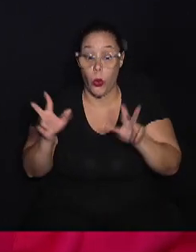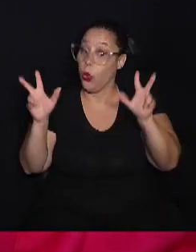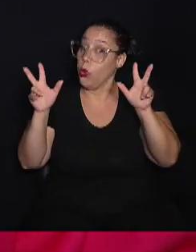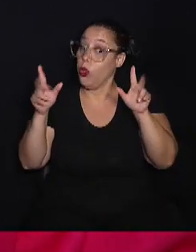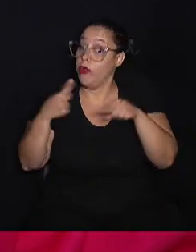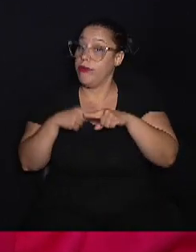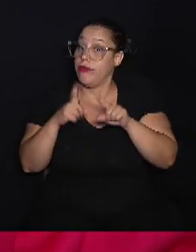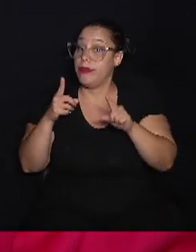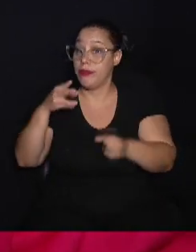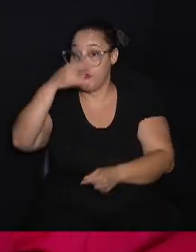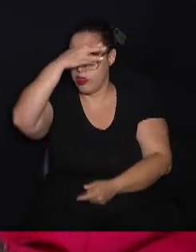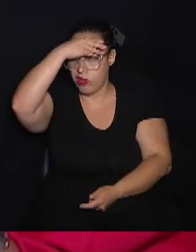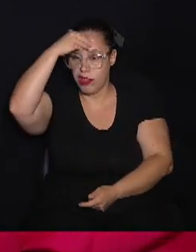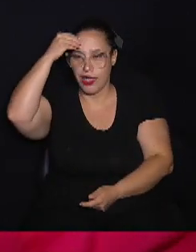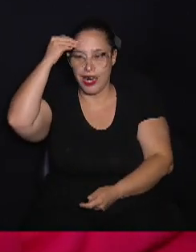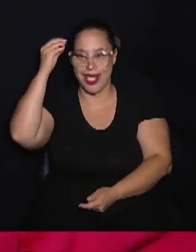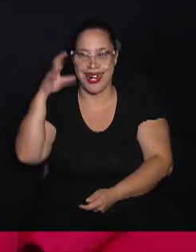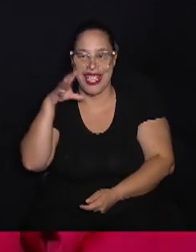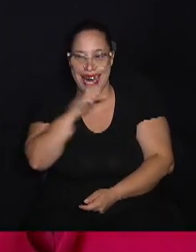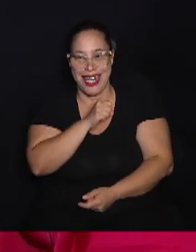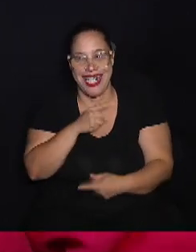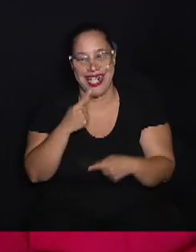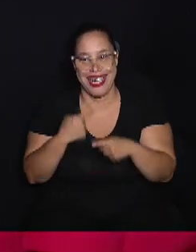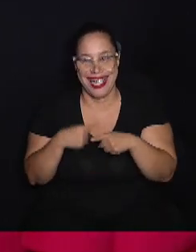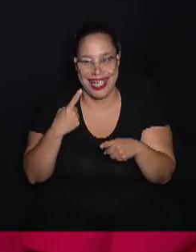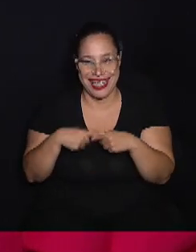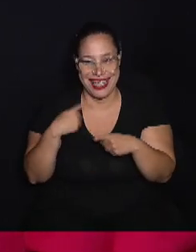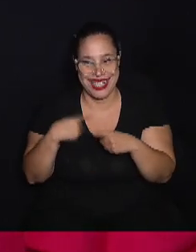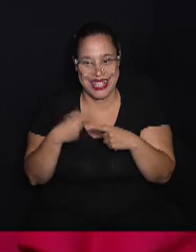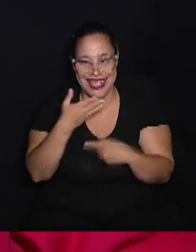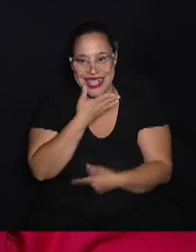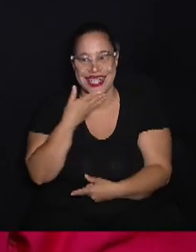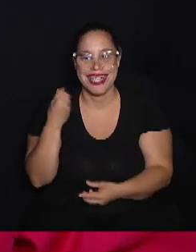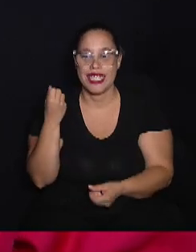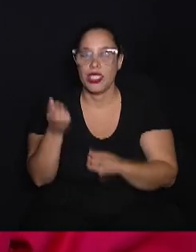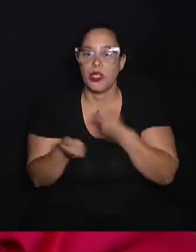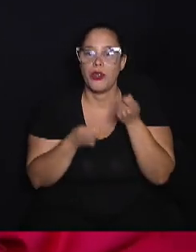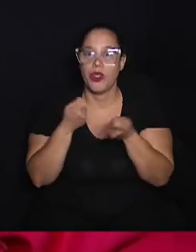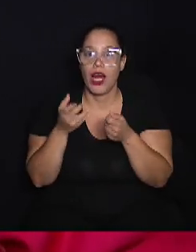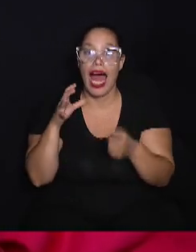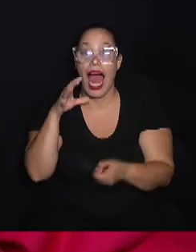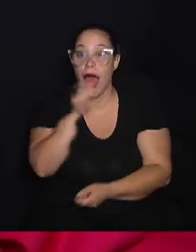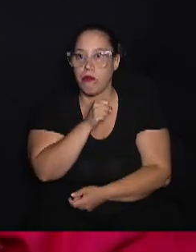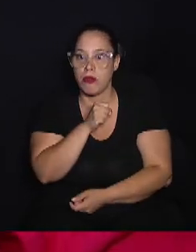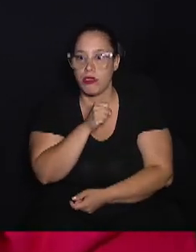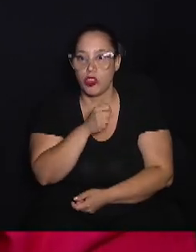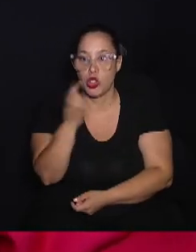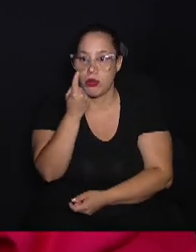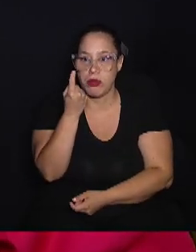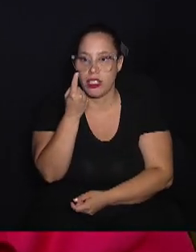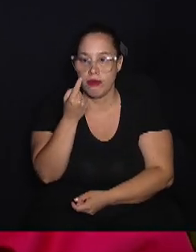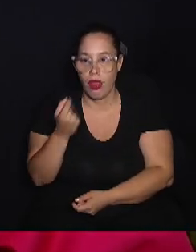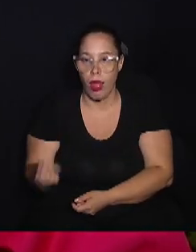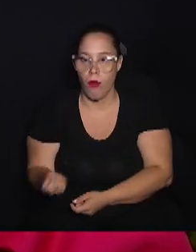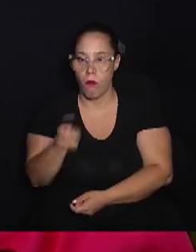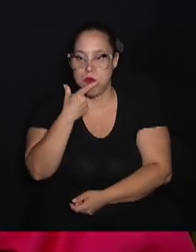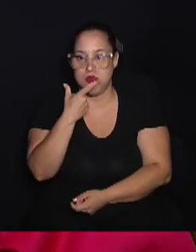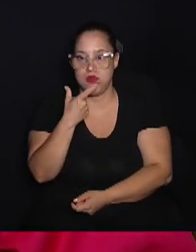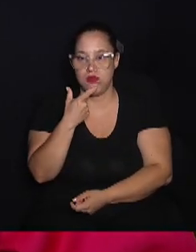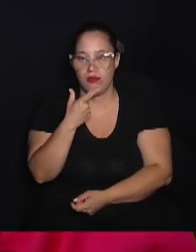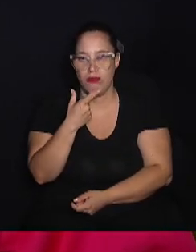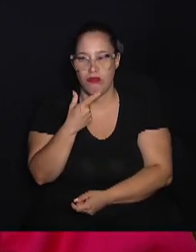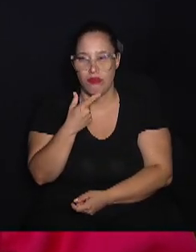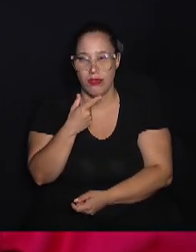Mas eles esquecem rápido também o que que o qual é a melhor situação ser rápido de primeira eu sei que é um pouco mais